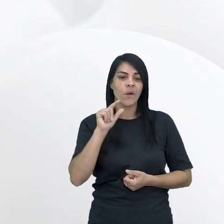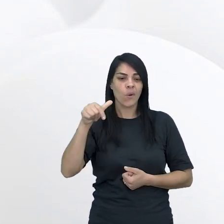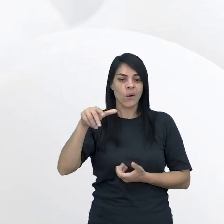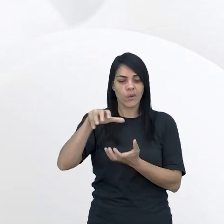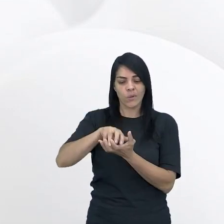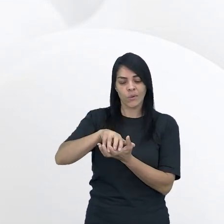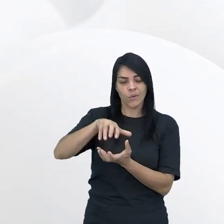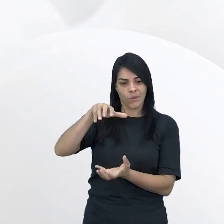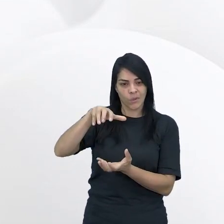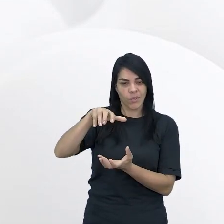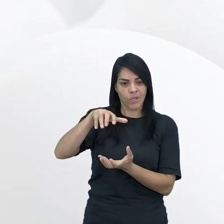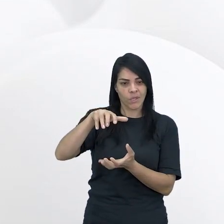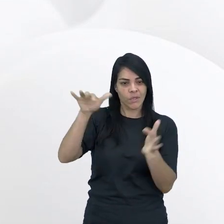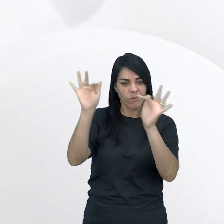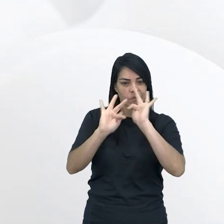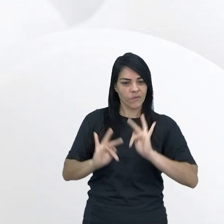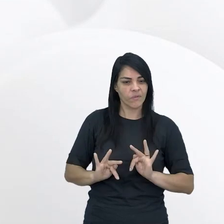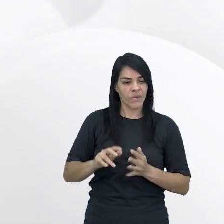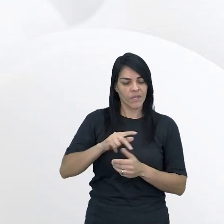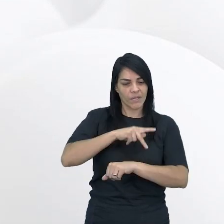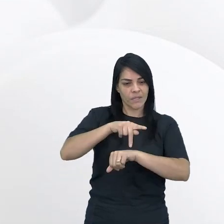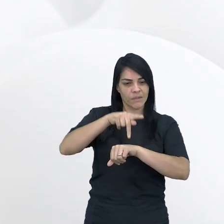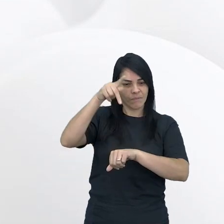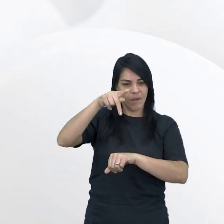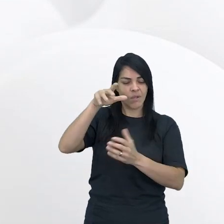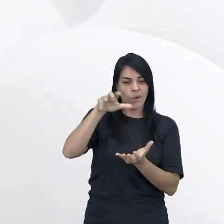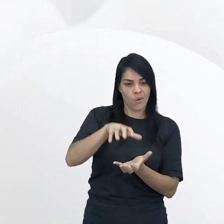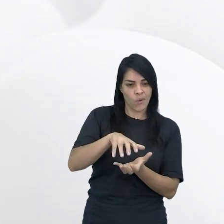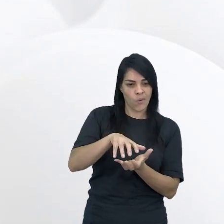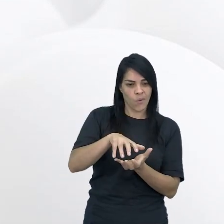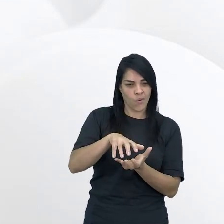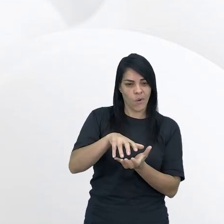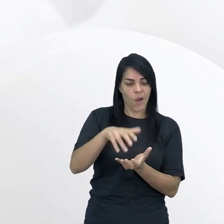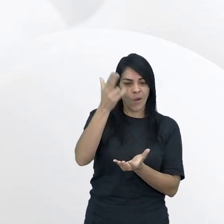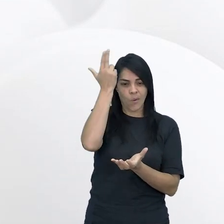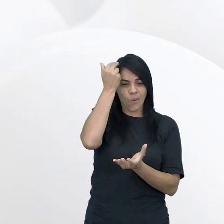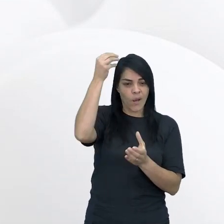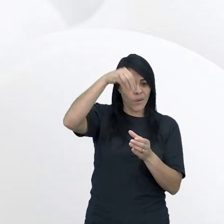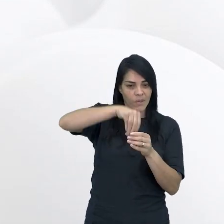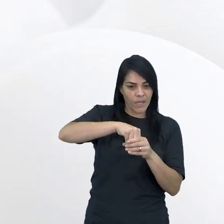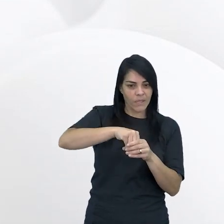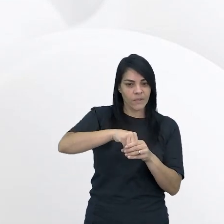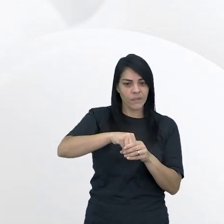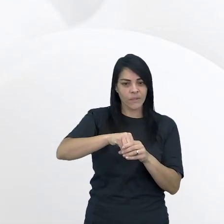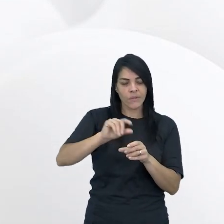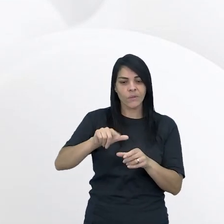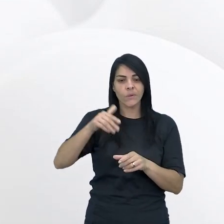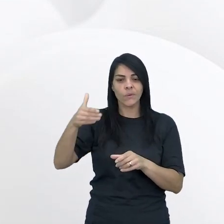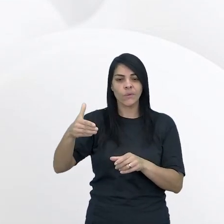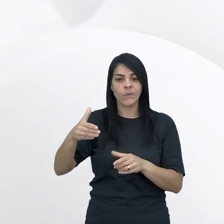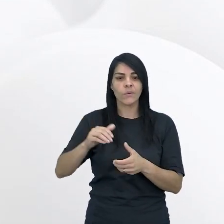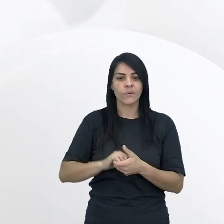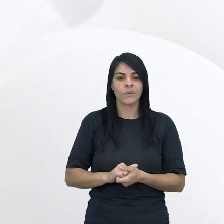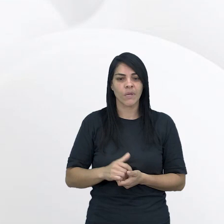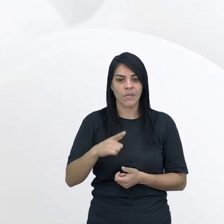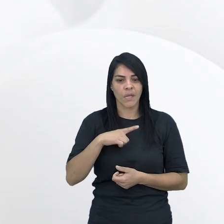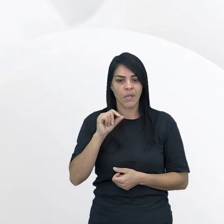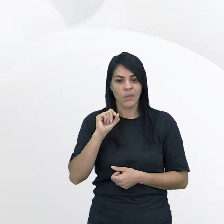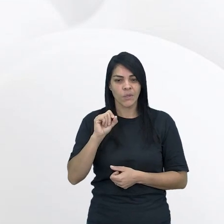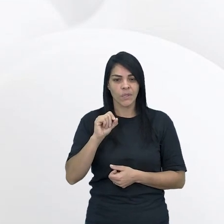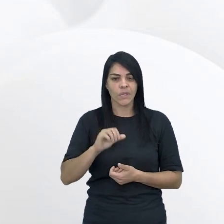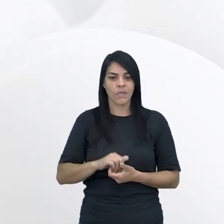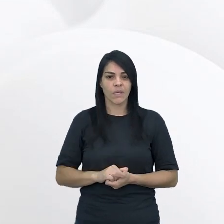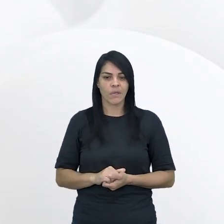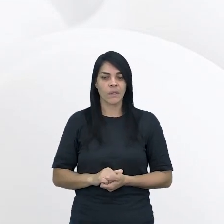com o desejo de Feliz Páscoa, um ovo com um coelho dentro, e do lado o Bilby,